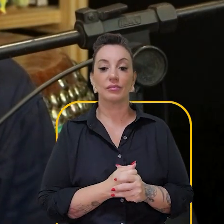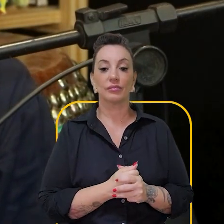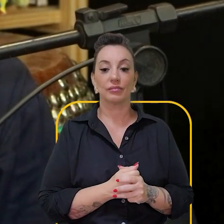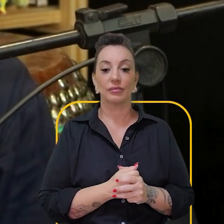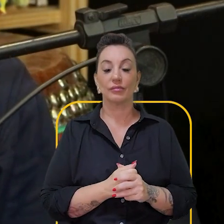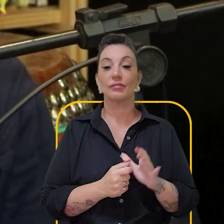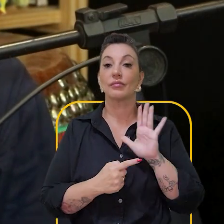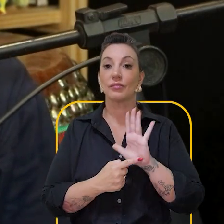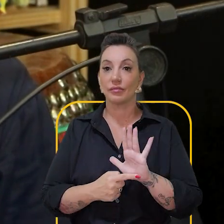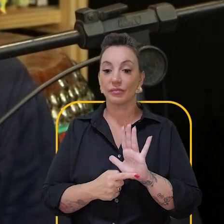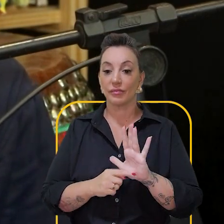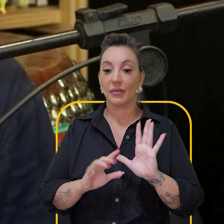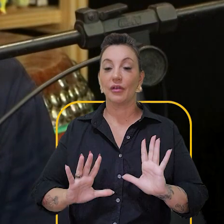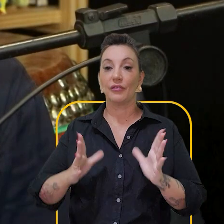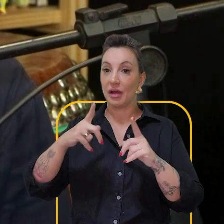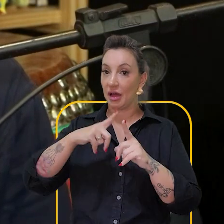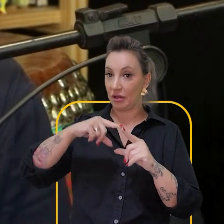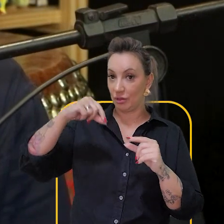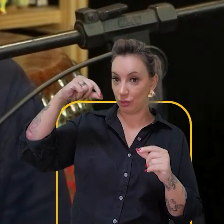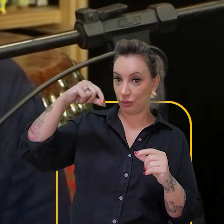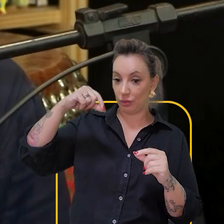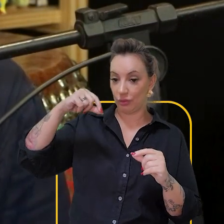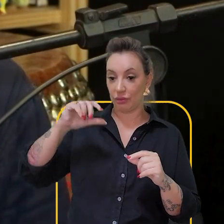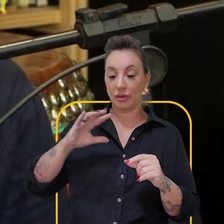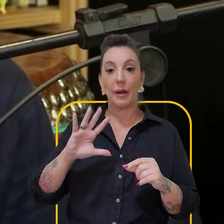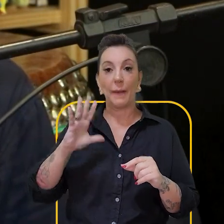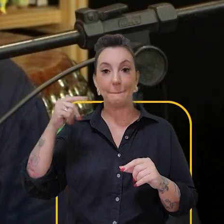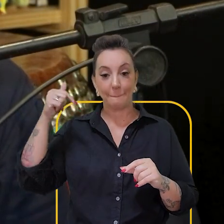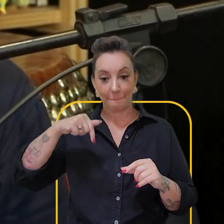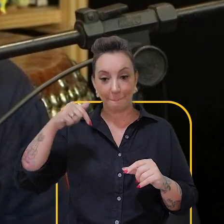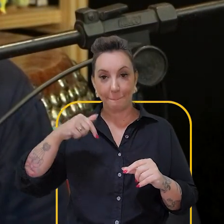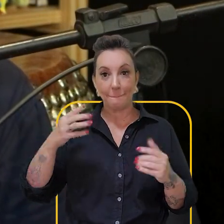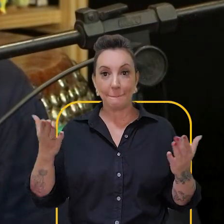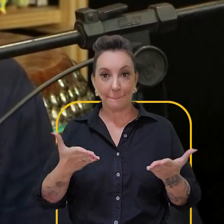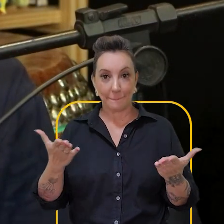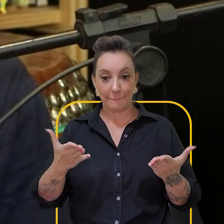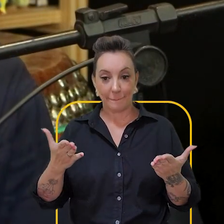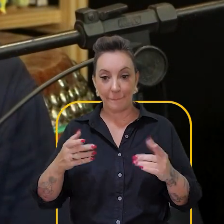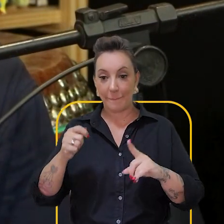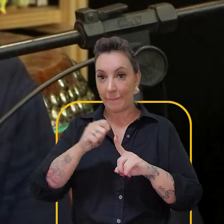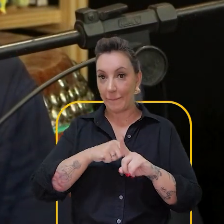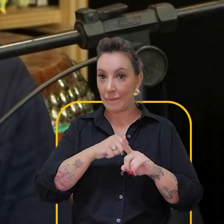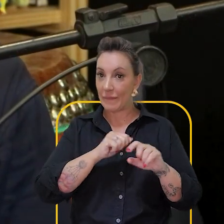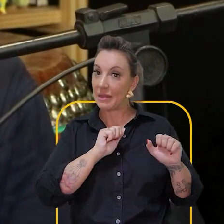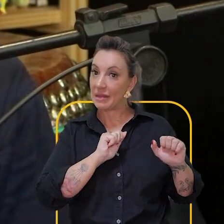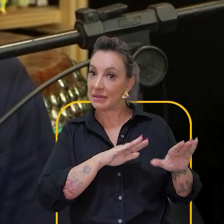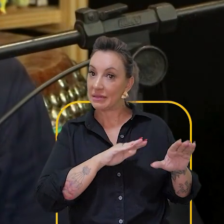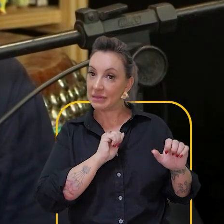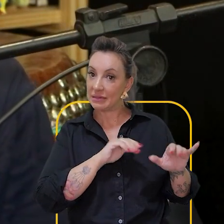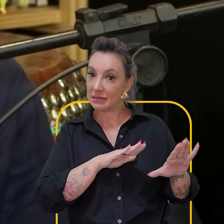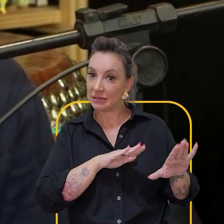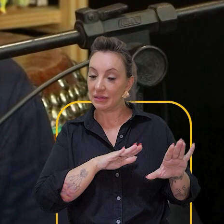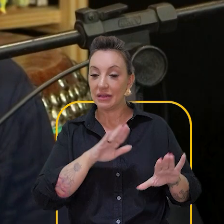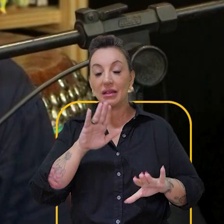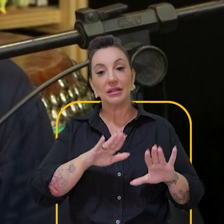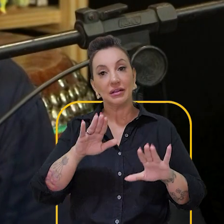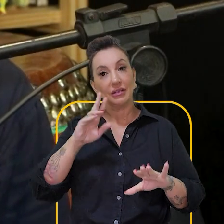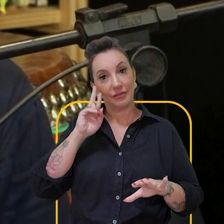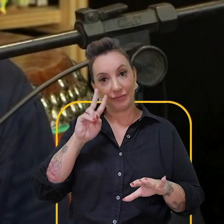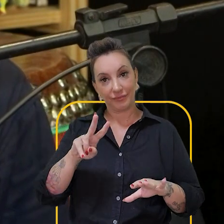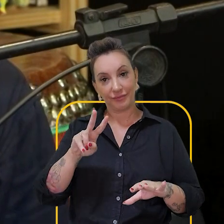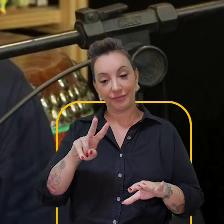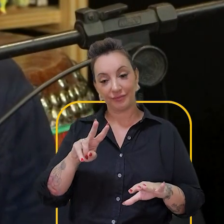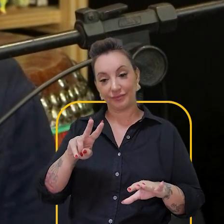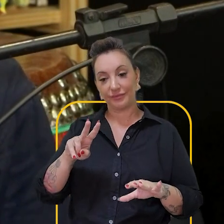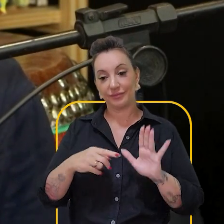Urbano é um episódio apresentado pelo festival da lua festival que acontece agora no mês de setembro então provavelmente esse